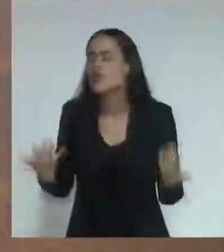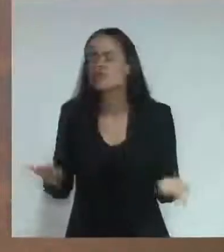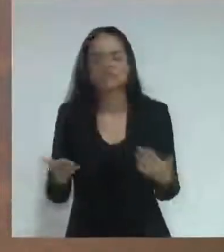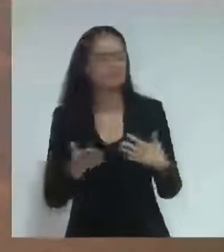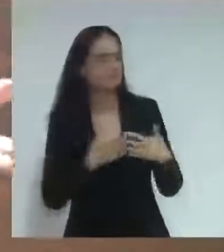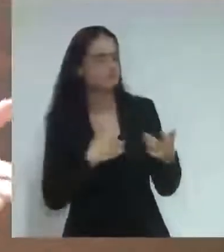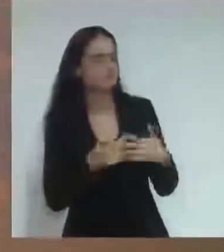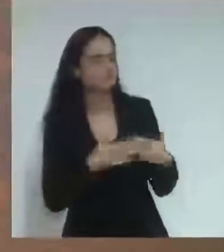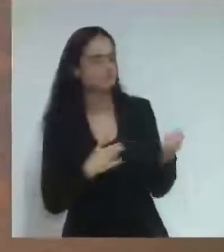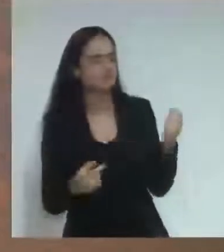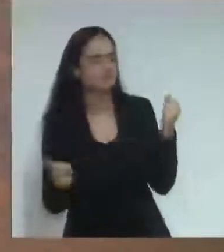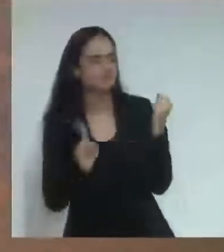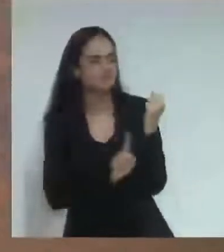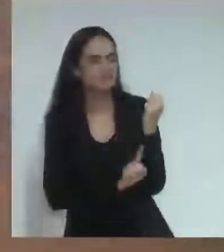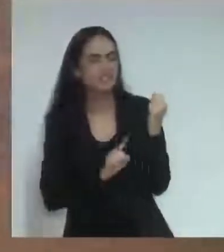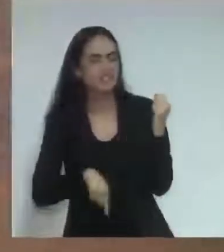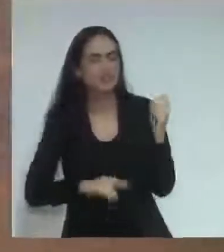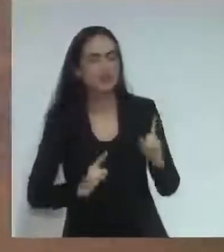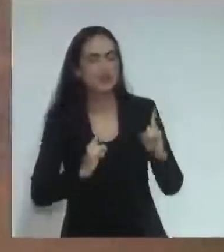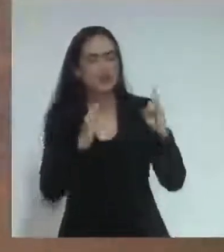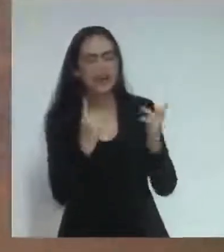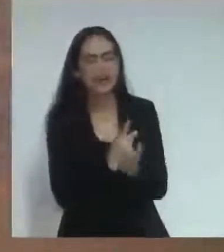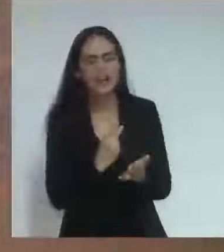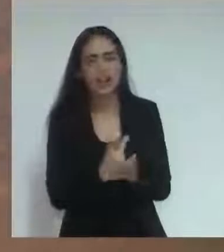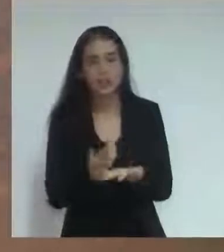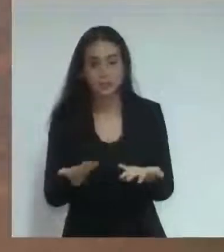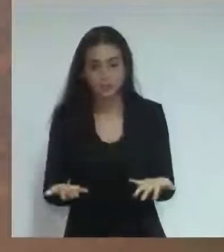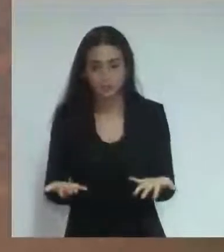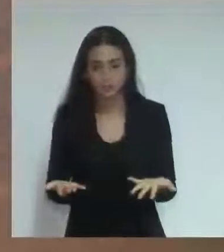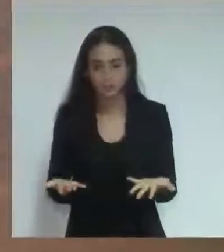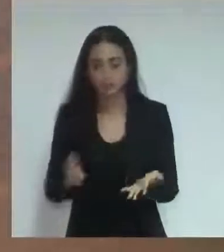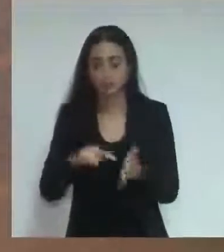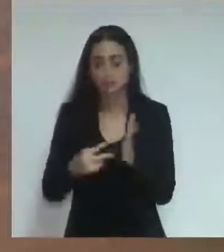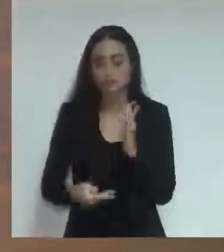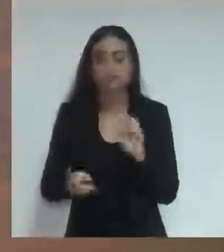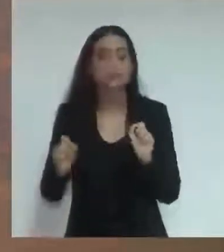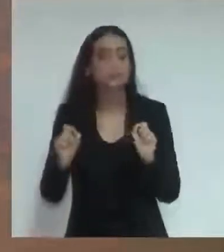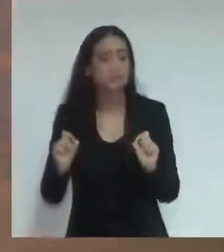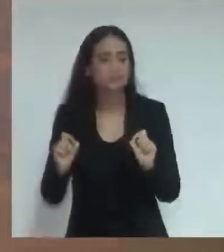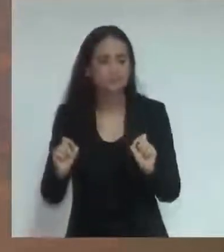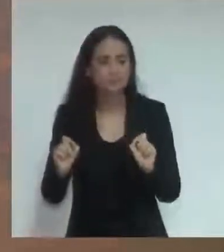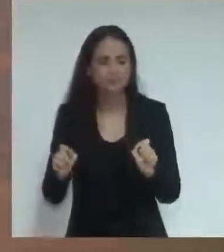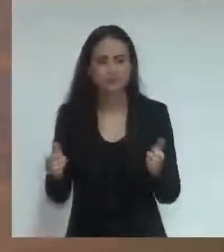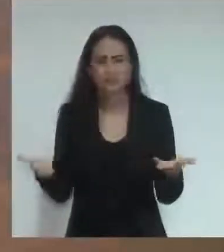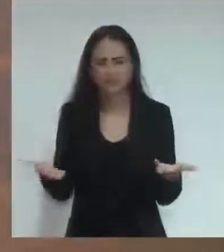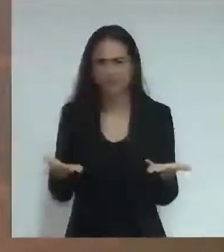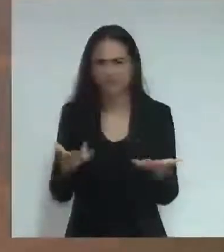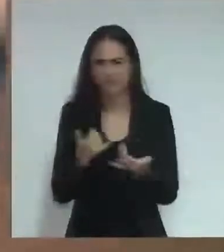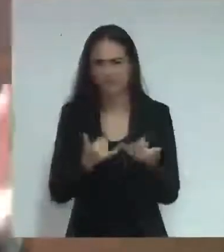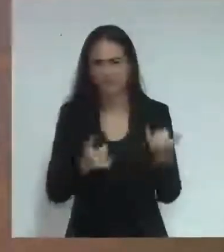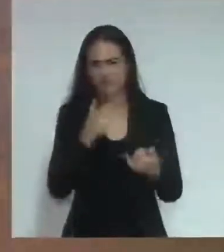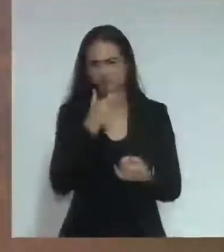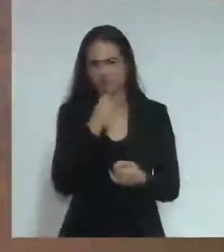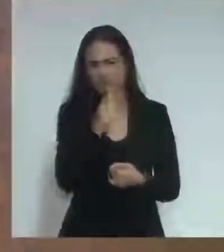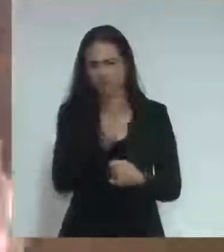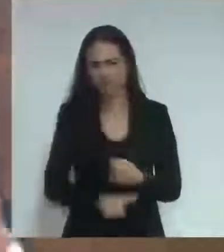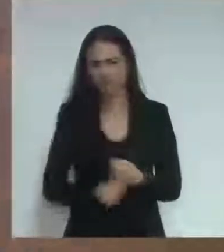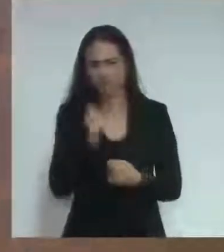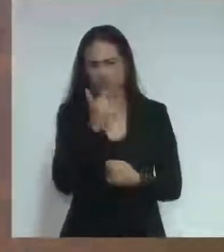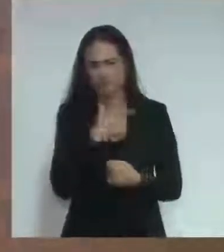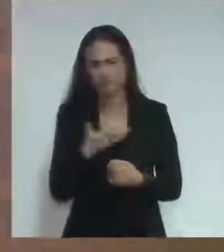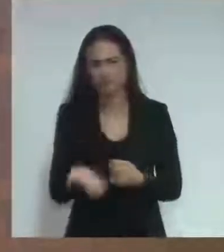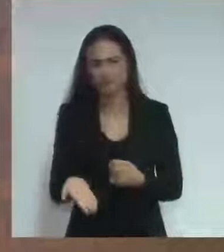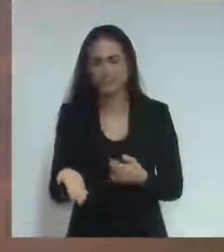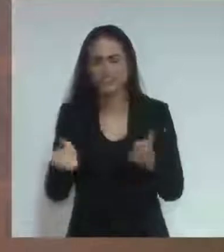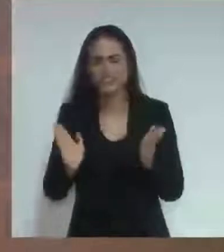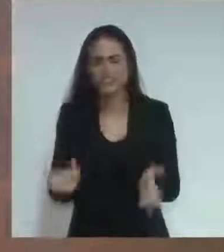entrei no prédio errado mesmo. Né? Ou seja, será que a nossa situação é a do Manuel? Nós já estamos no prédio errado e não tem mais o